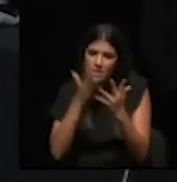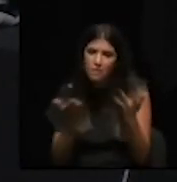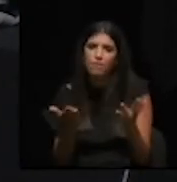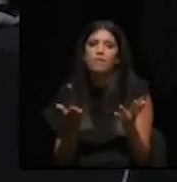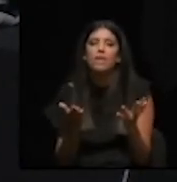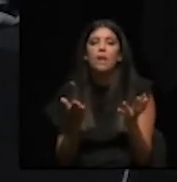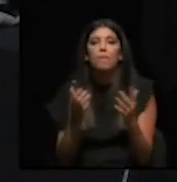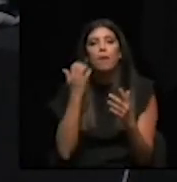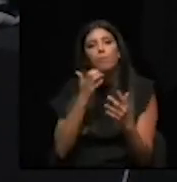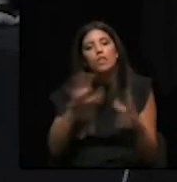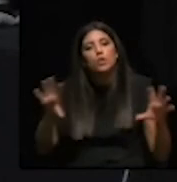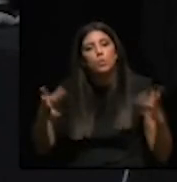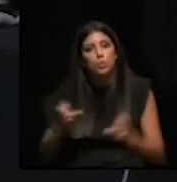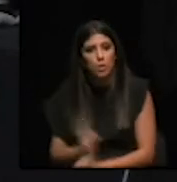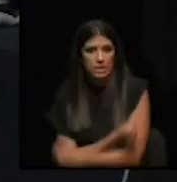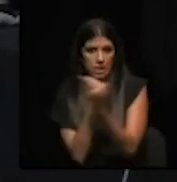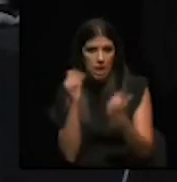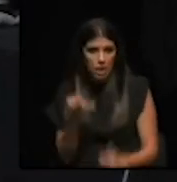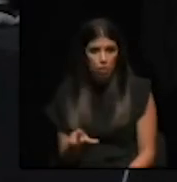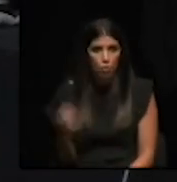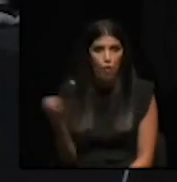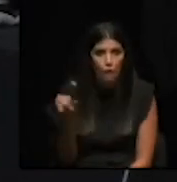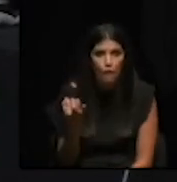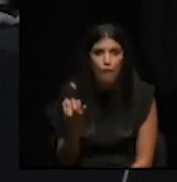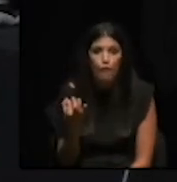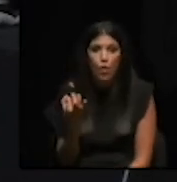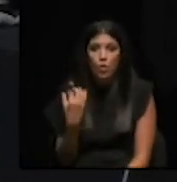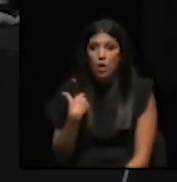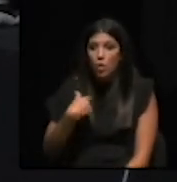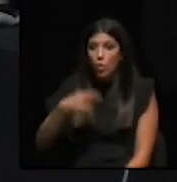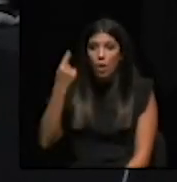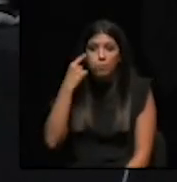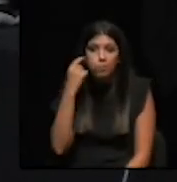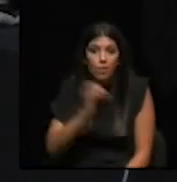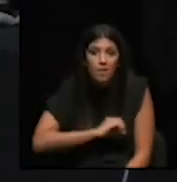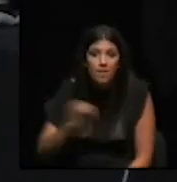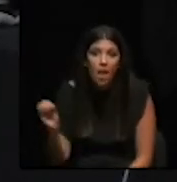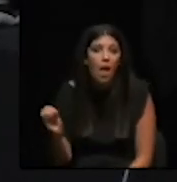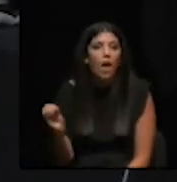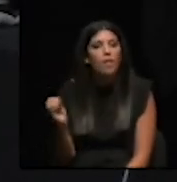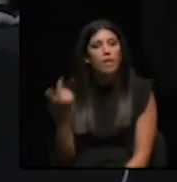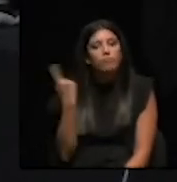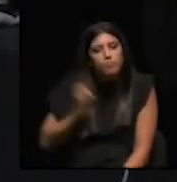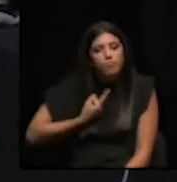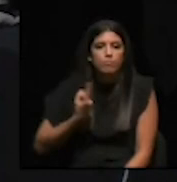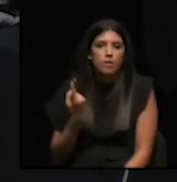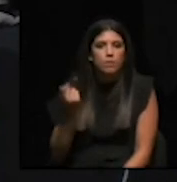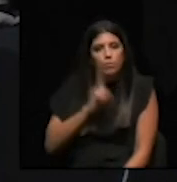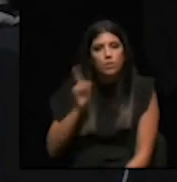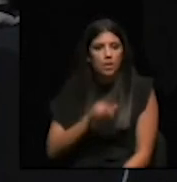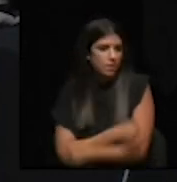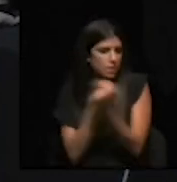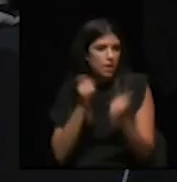estruturante para a redução do plástico na cidade de Lisboa. Apesar de nada sabermos sobre este plano, seria muito importante para a